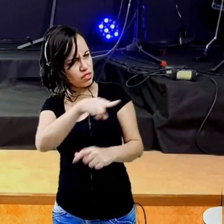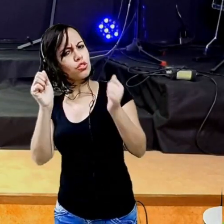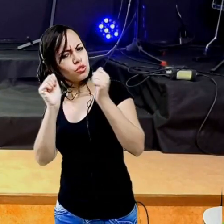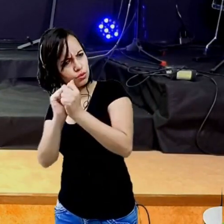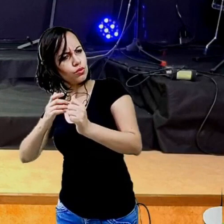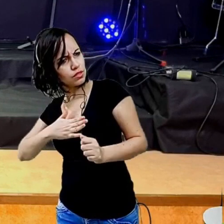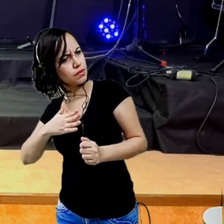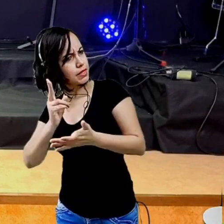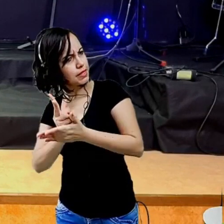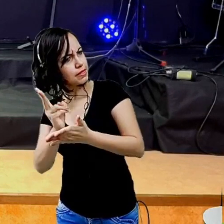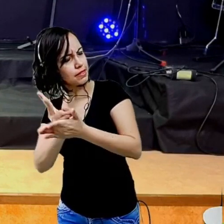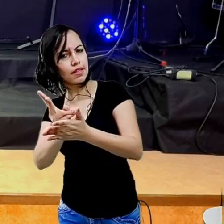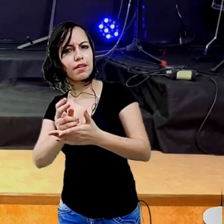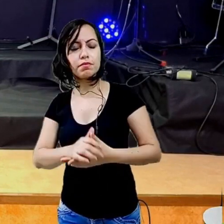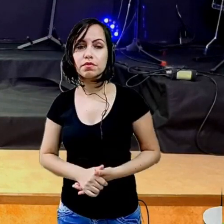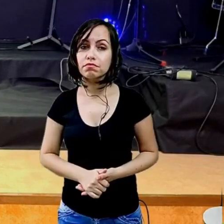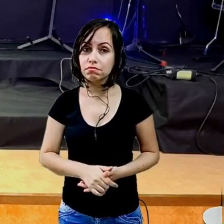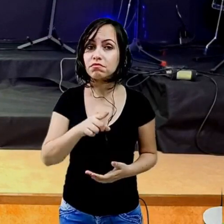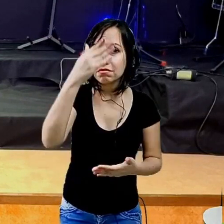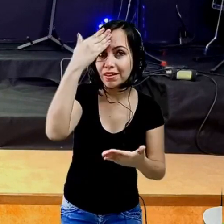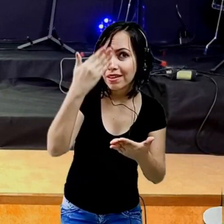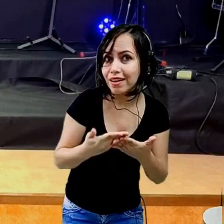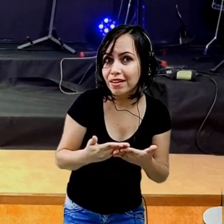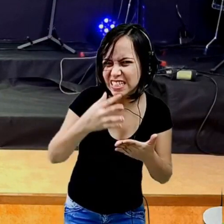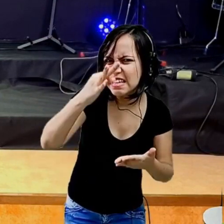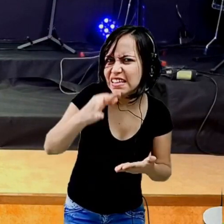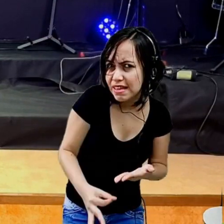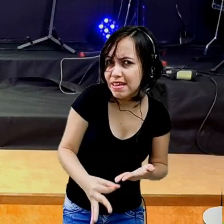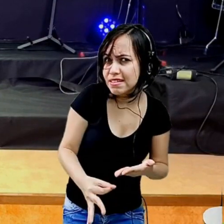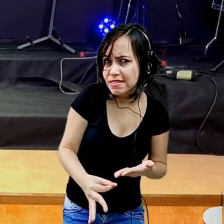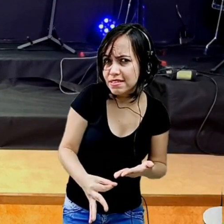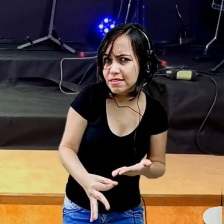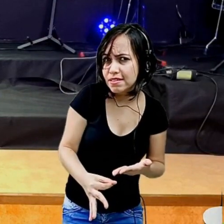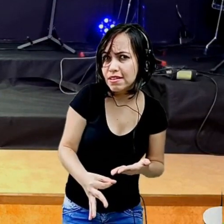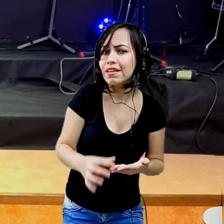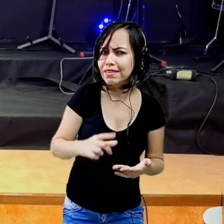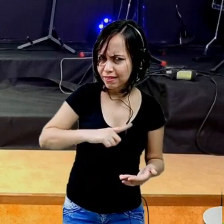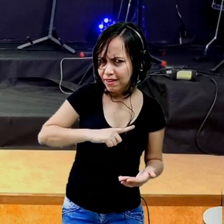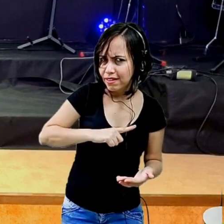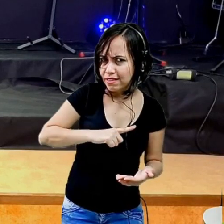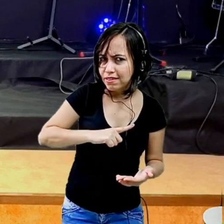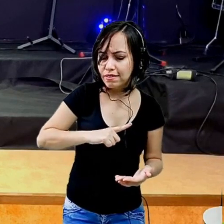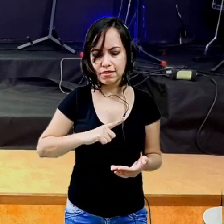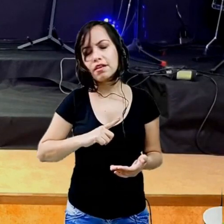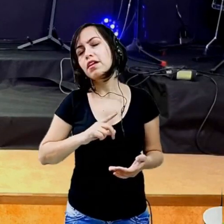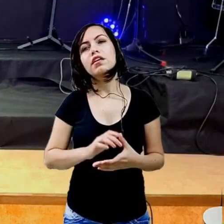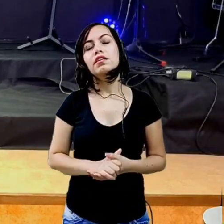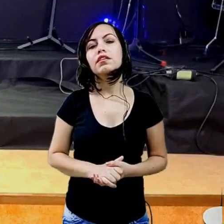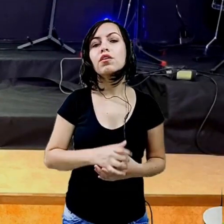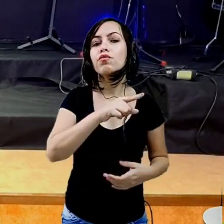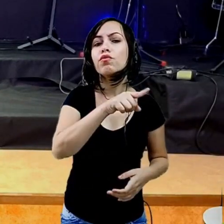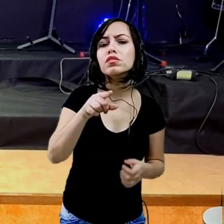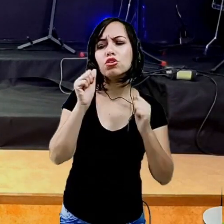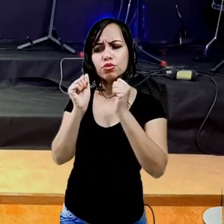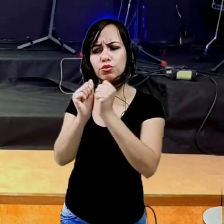comigo. Você tem convicção disso? Você tem certeza absoluta de que você está